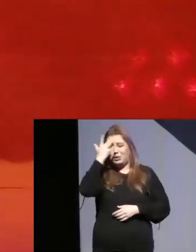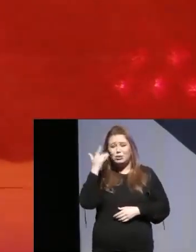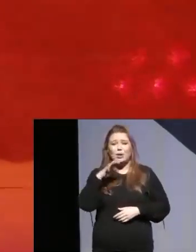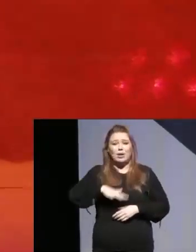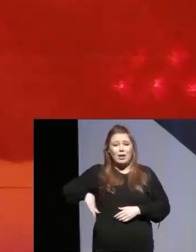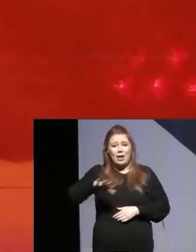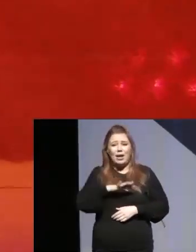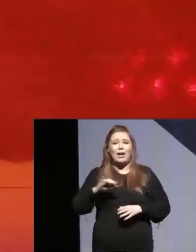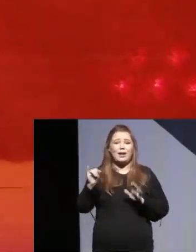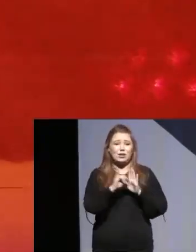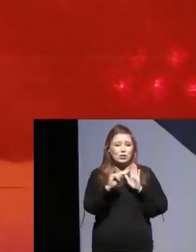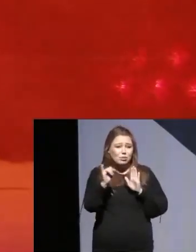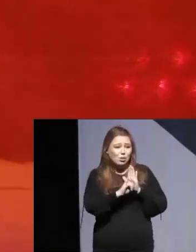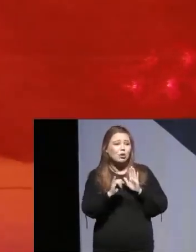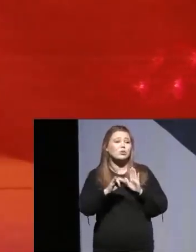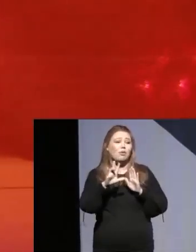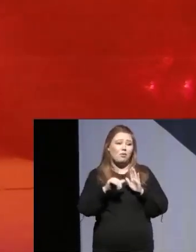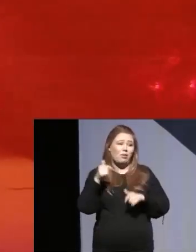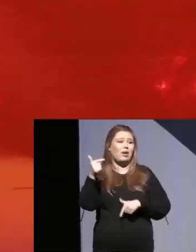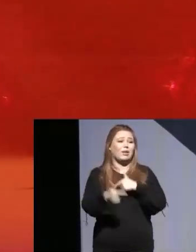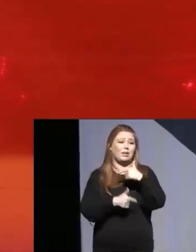com certeza. Mas